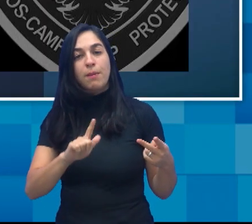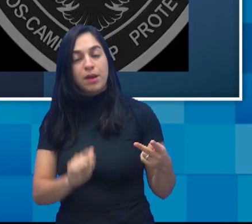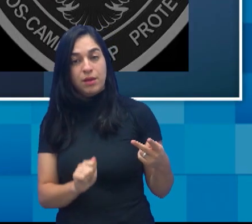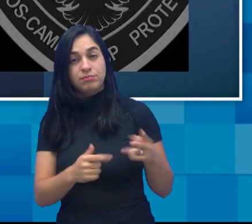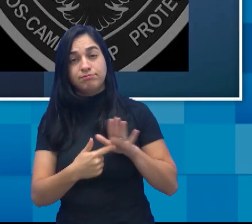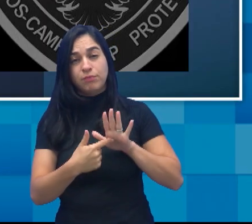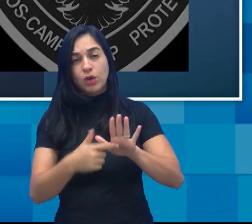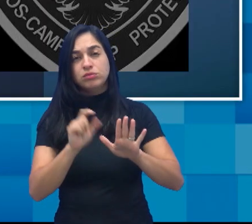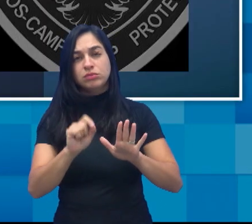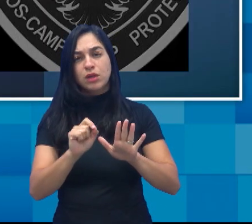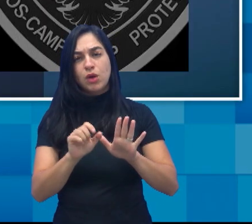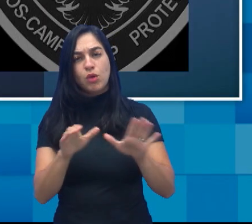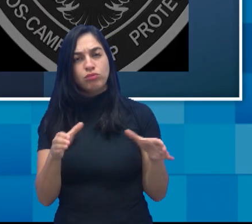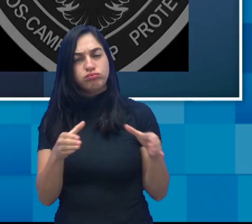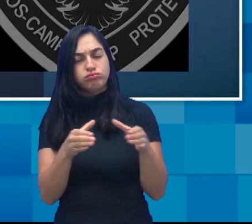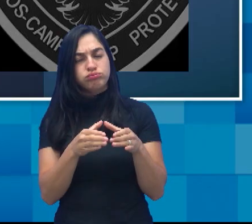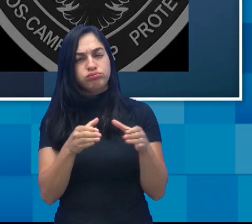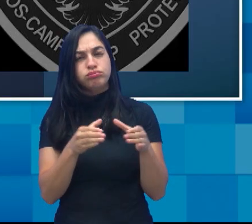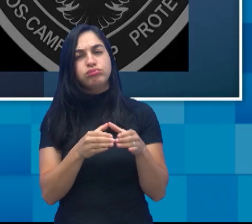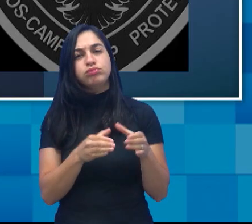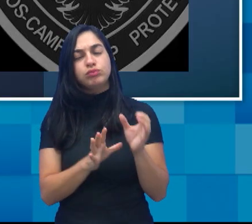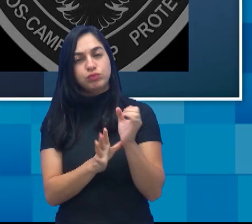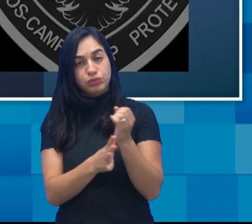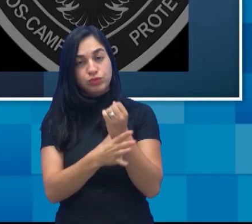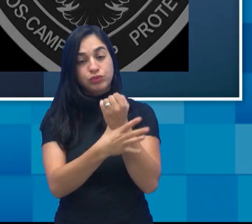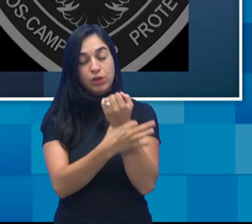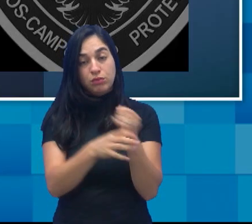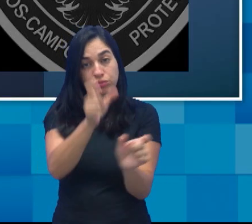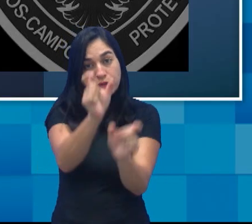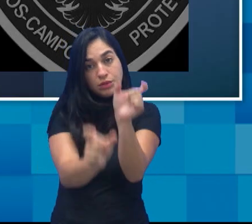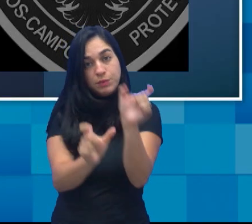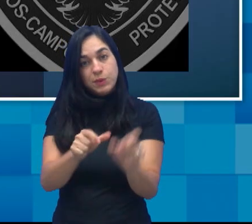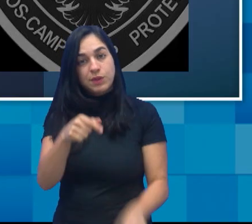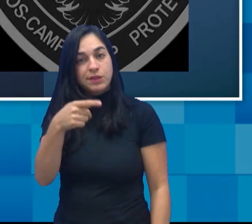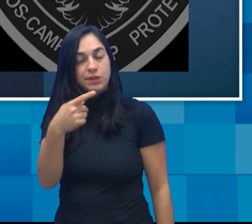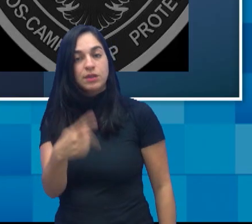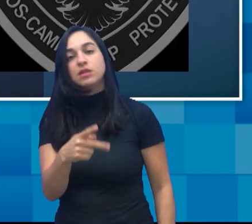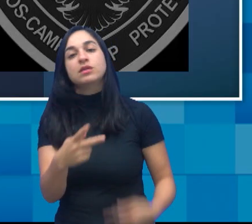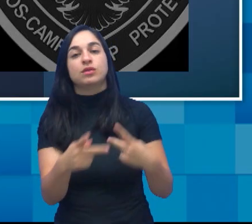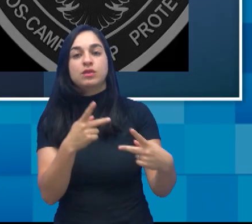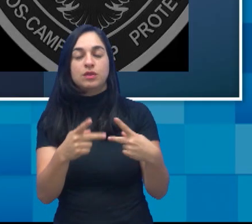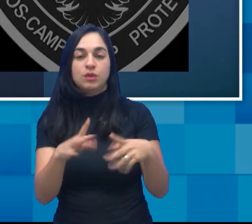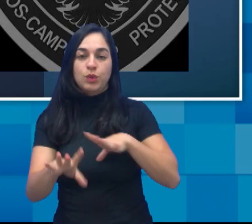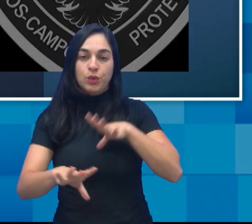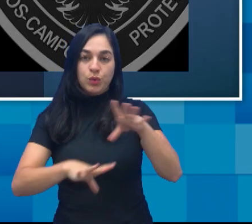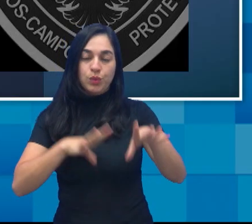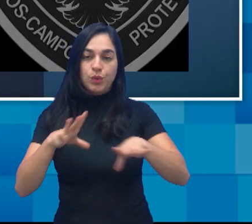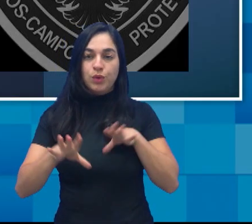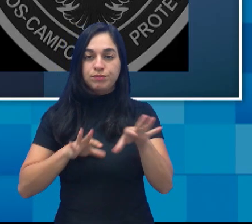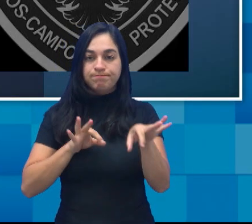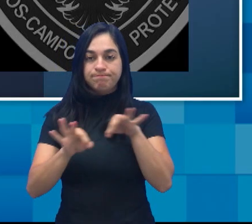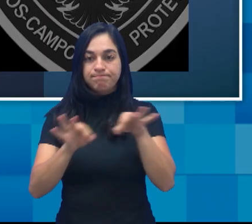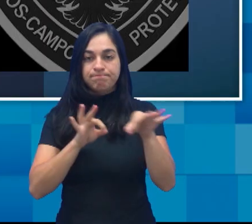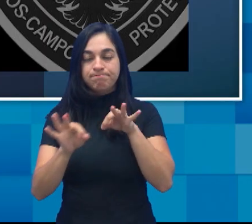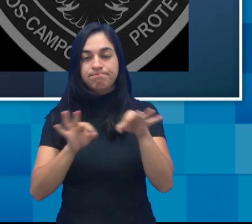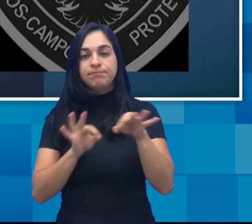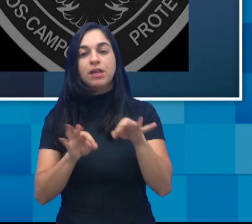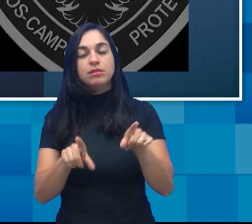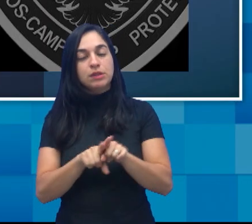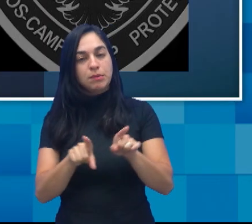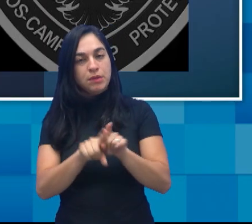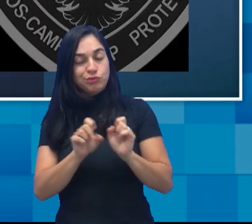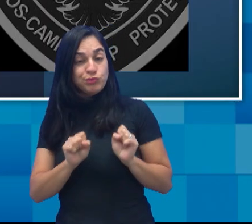com a segurança pública da nossa cidade. Coragem, preparo técnico e dedicação